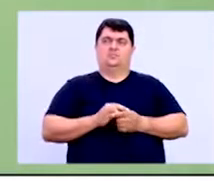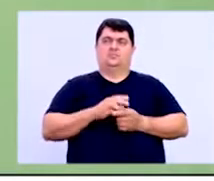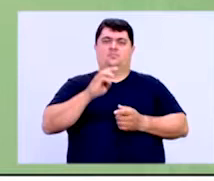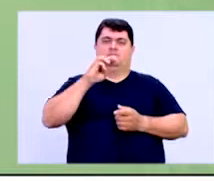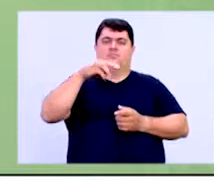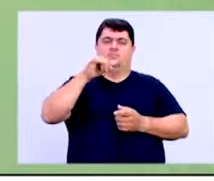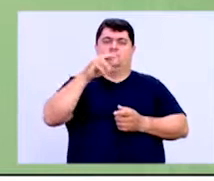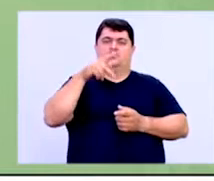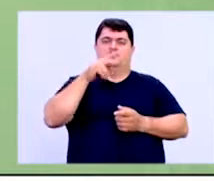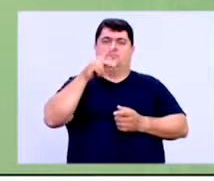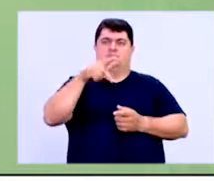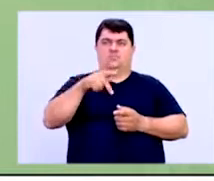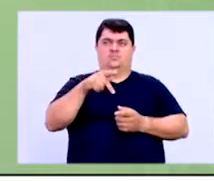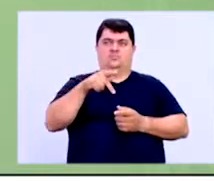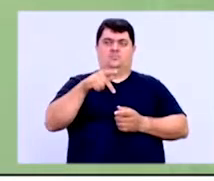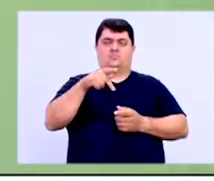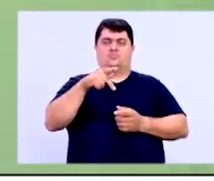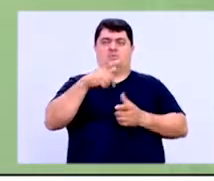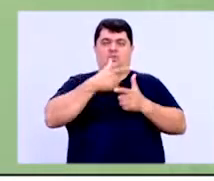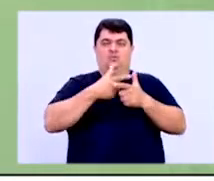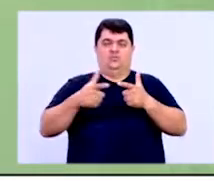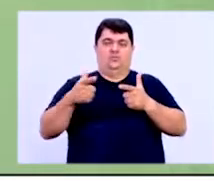Make-up divisor.